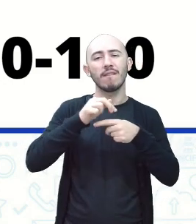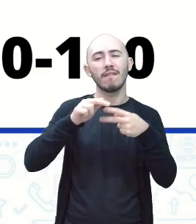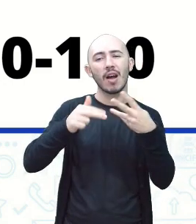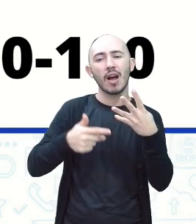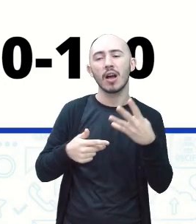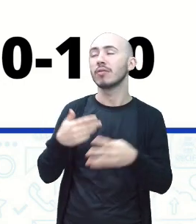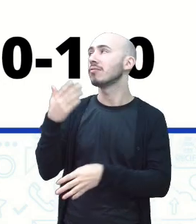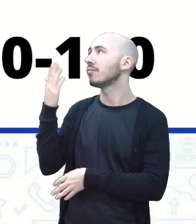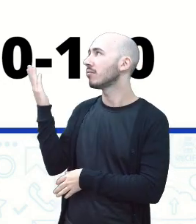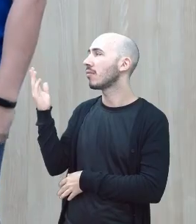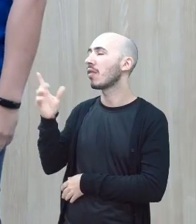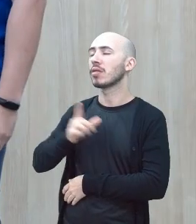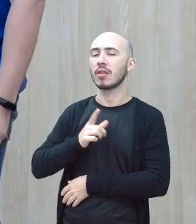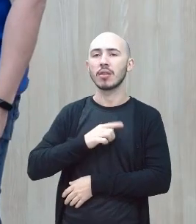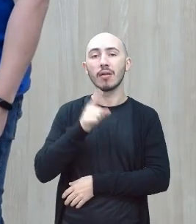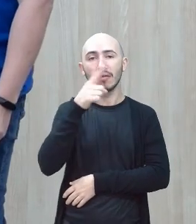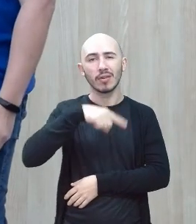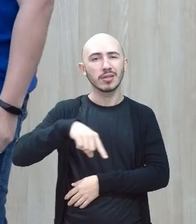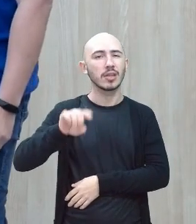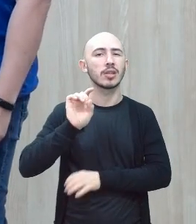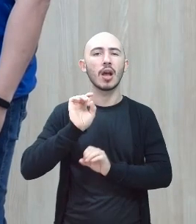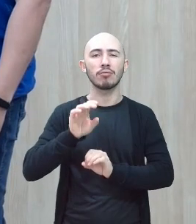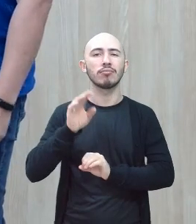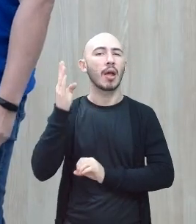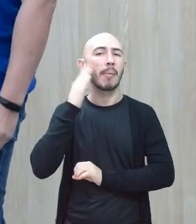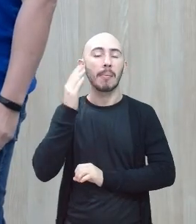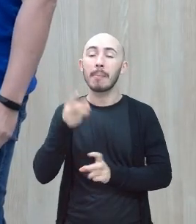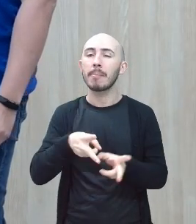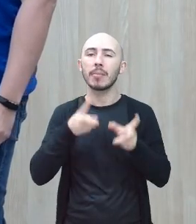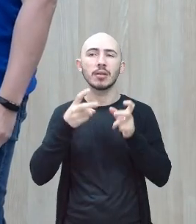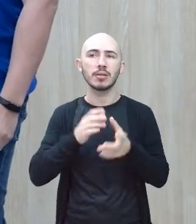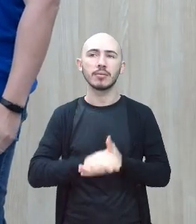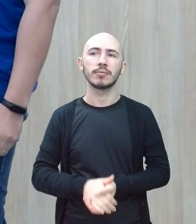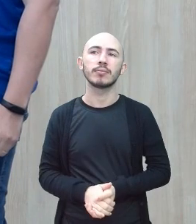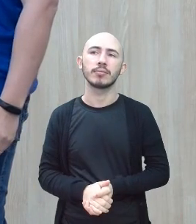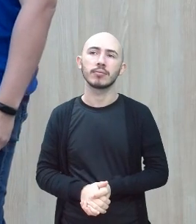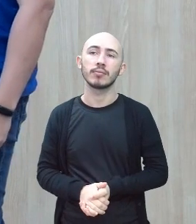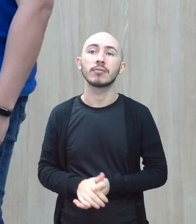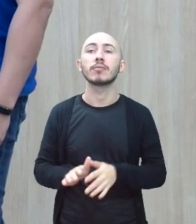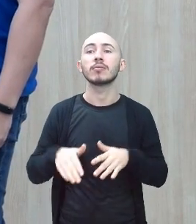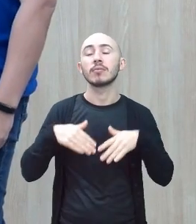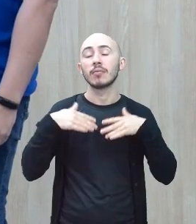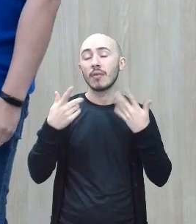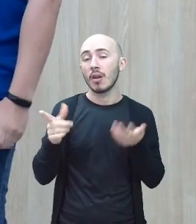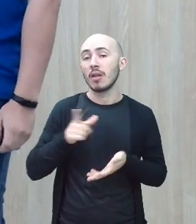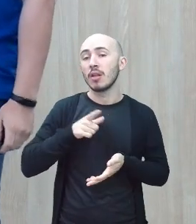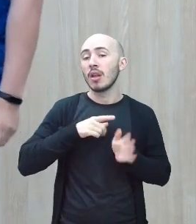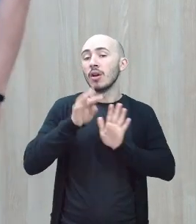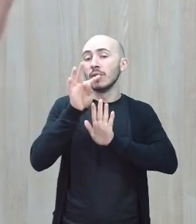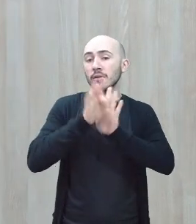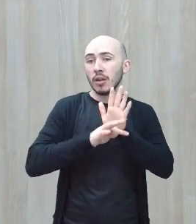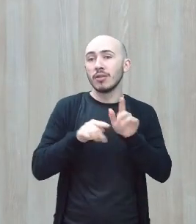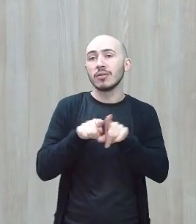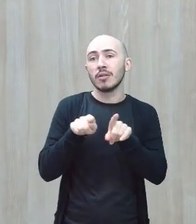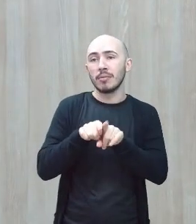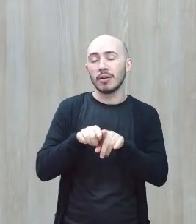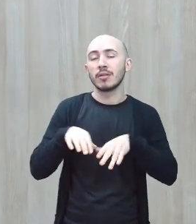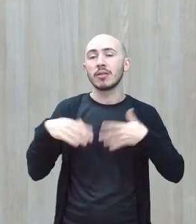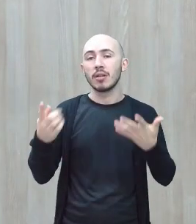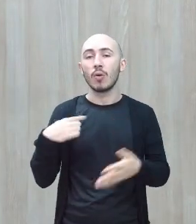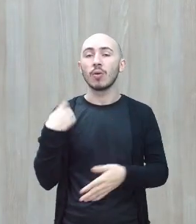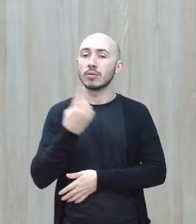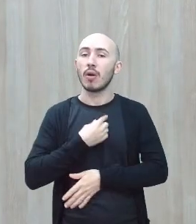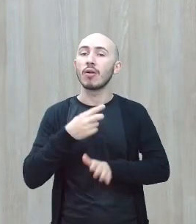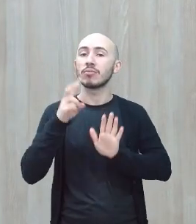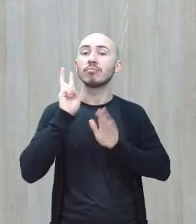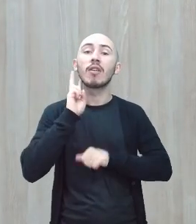uma ideia do que é que a gente está fazendo. E temos ainda um outro texto. Vimos um texto da Torre